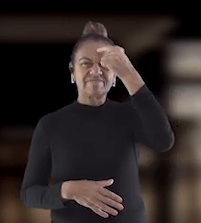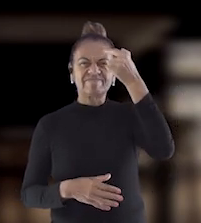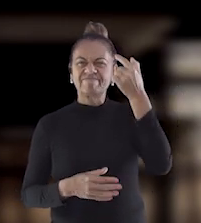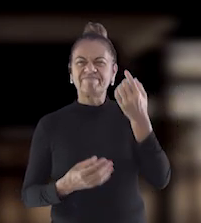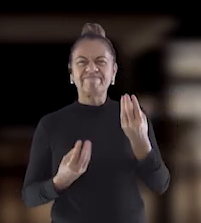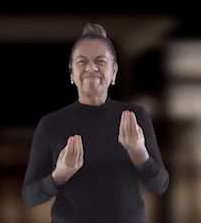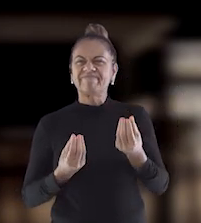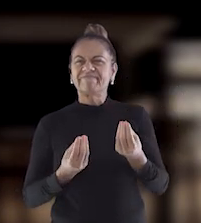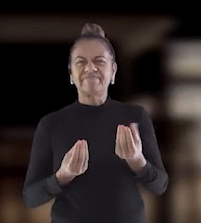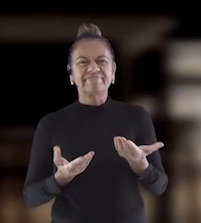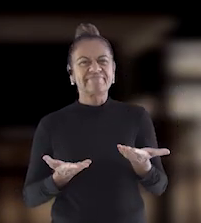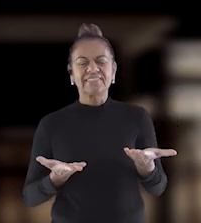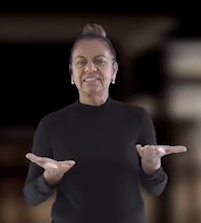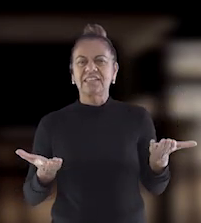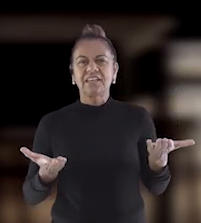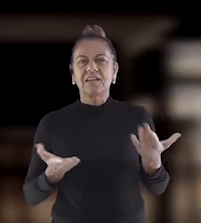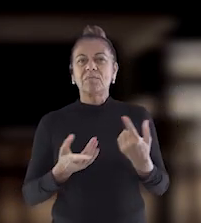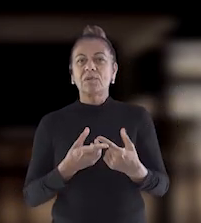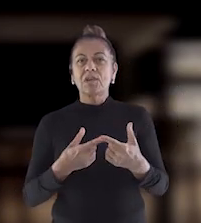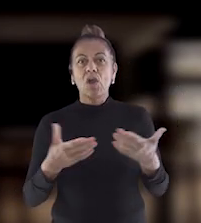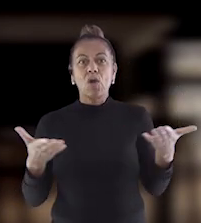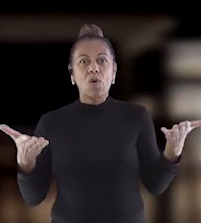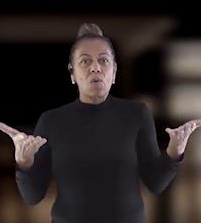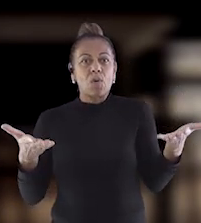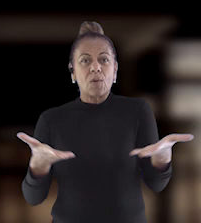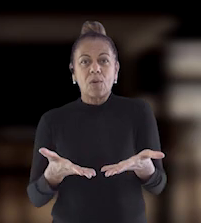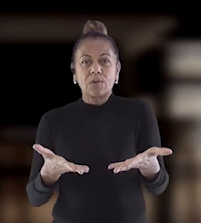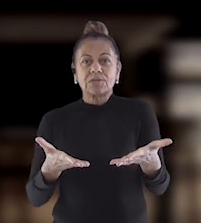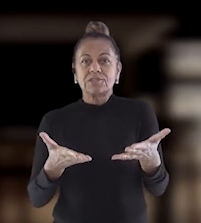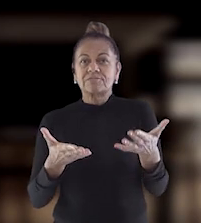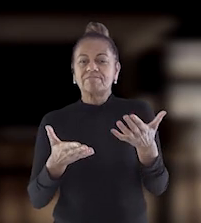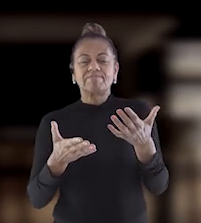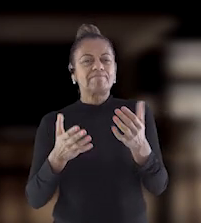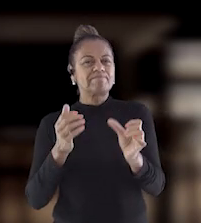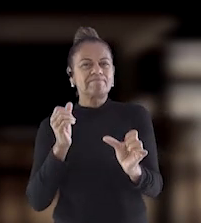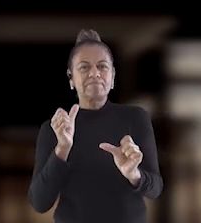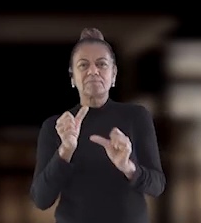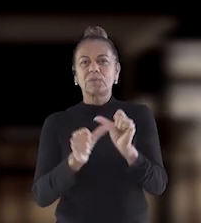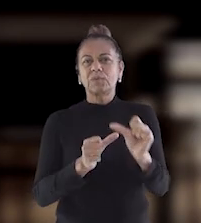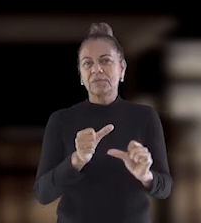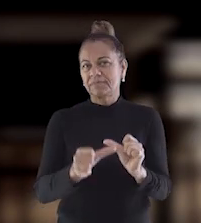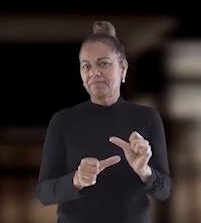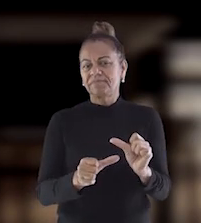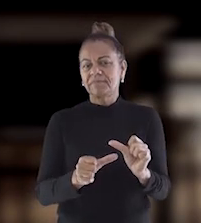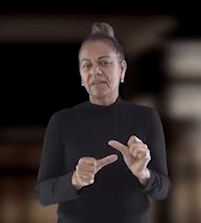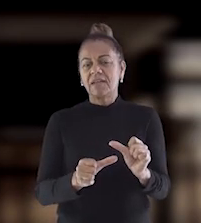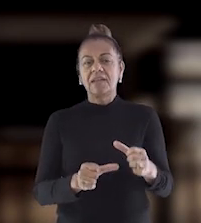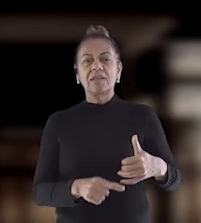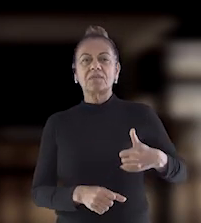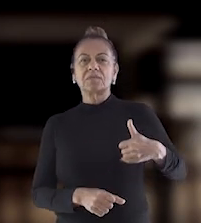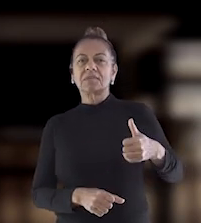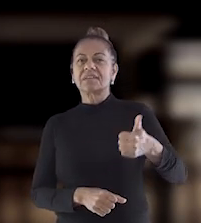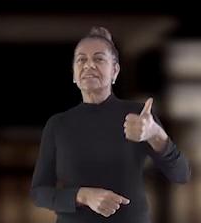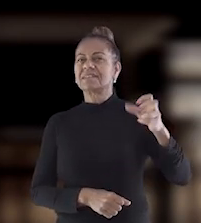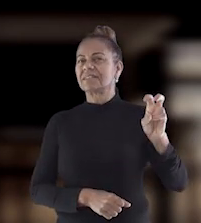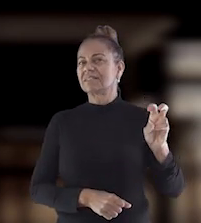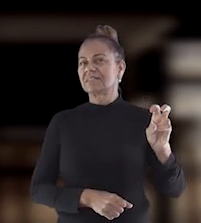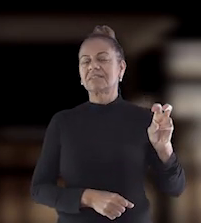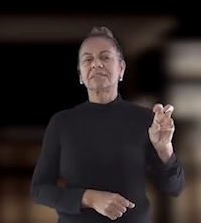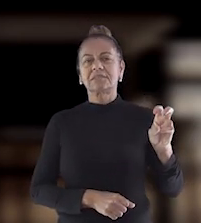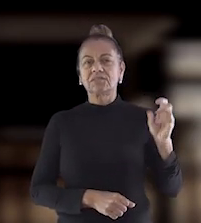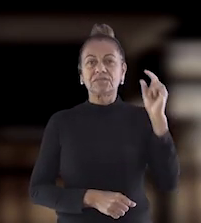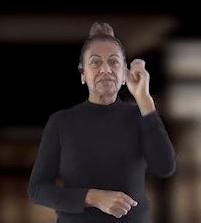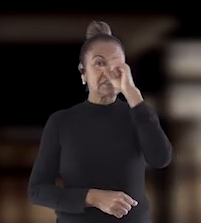que eu penso hoje, talvez eu seria uma professora, mas não, aí eu fui mãe muito cedo, com 15